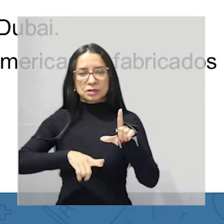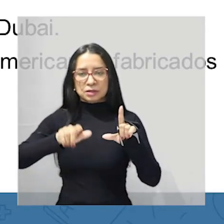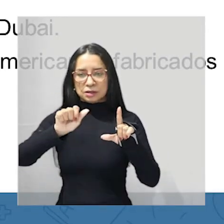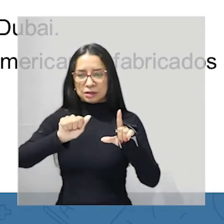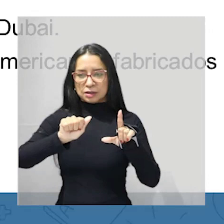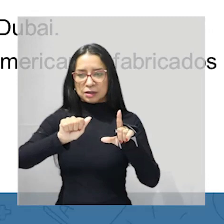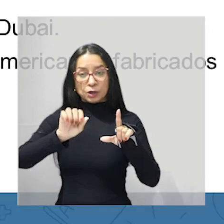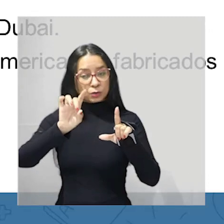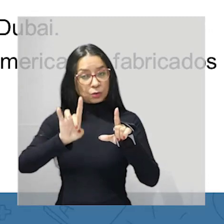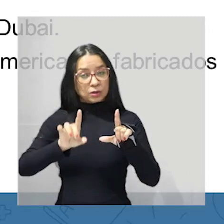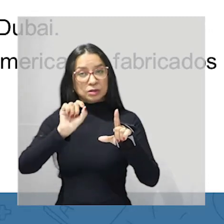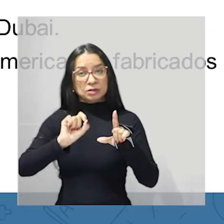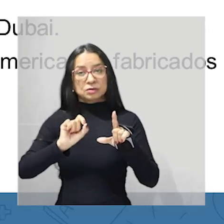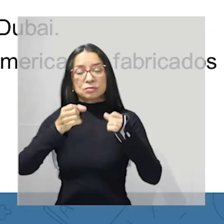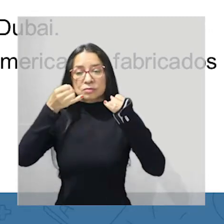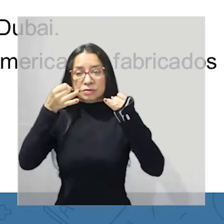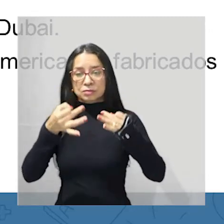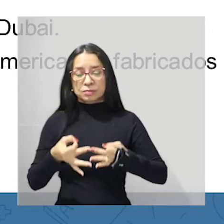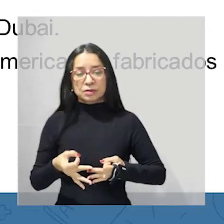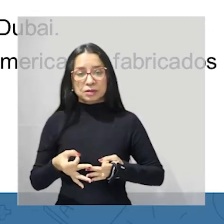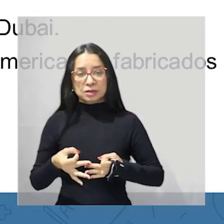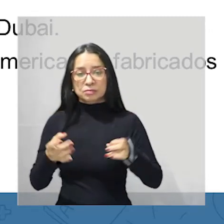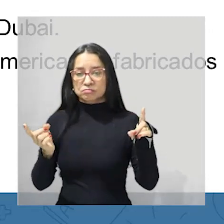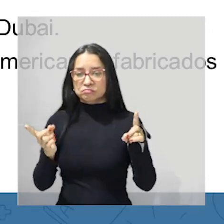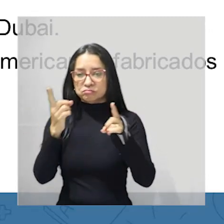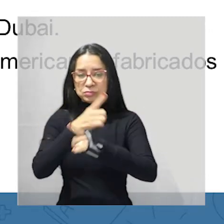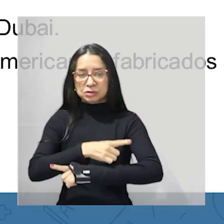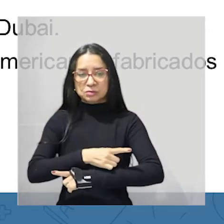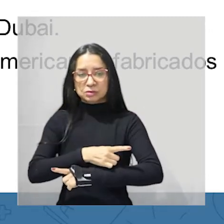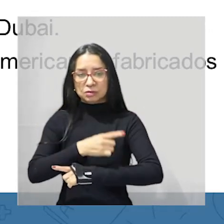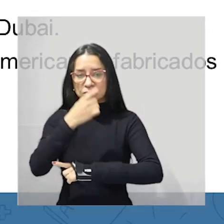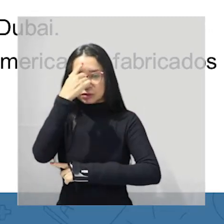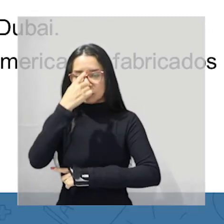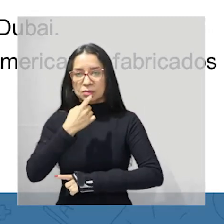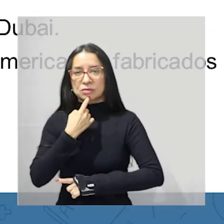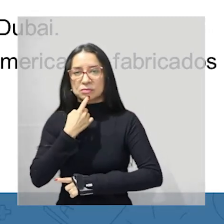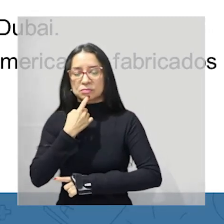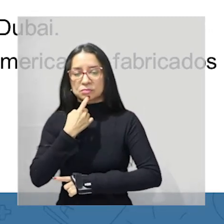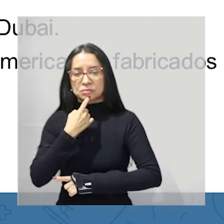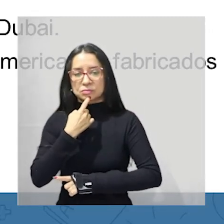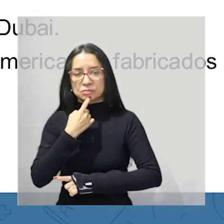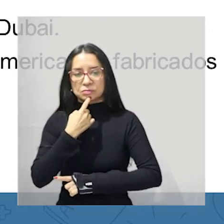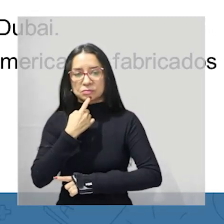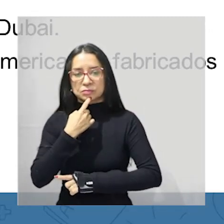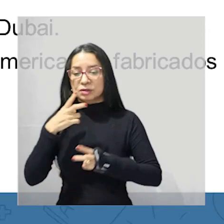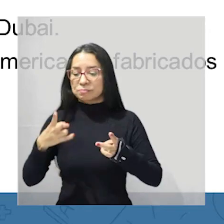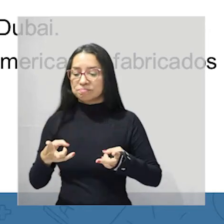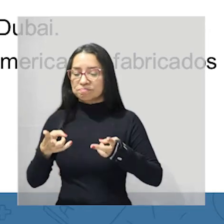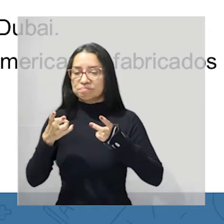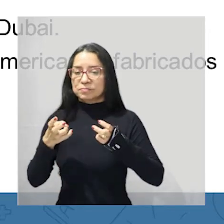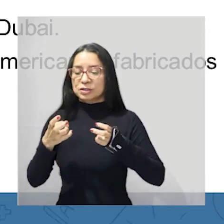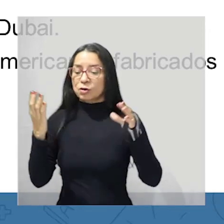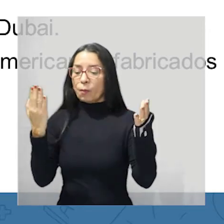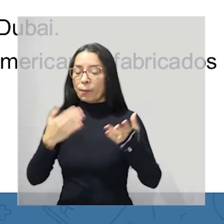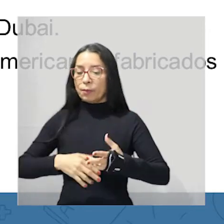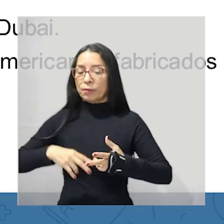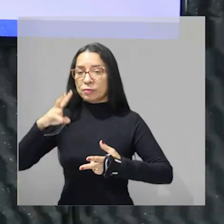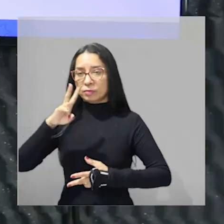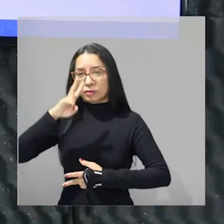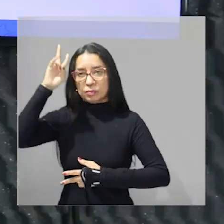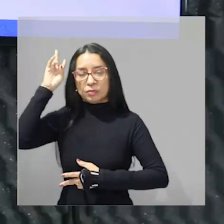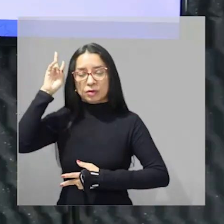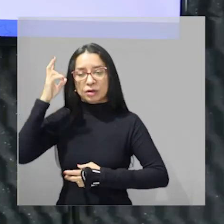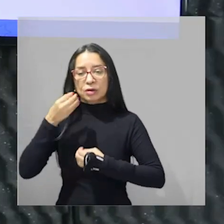norte-americanos? Será que só isso explica essa contrariedade da imagem, galera? Né? Muita atenção em provas de vestibular, galera, tá? Quando a